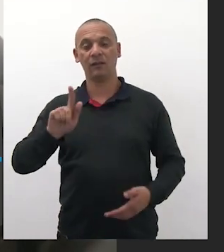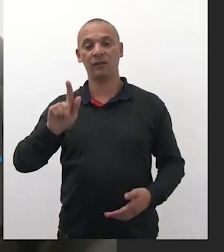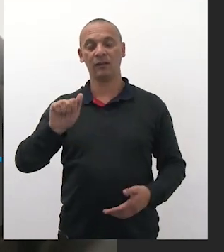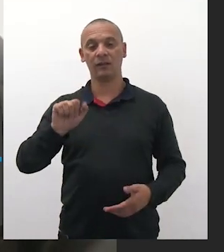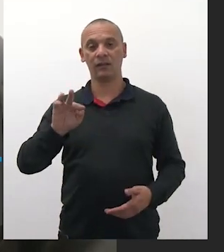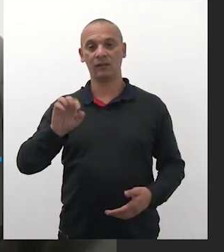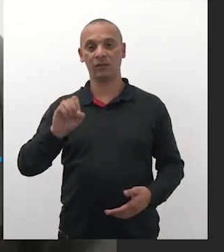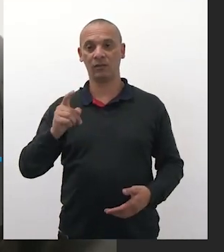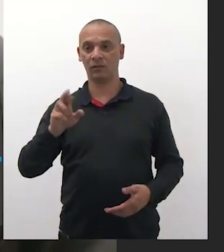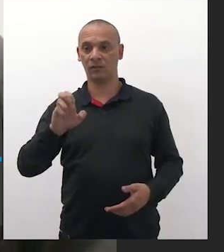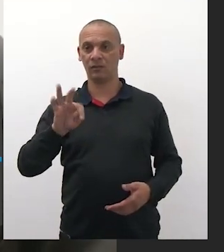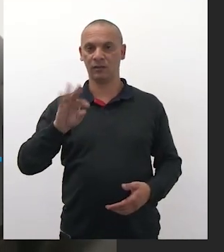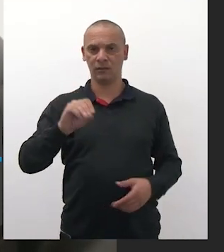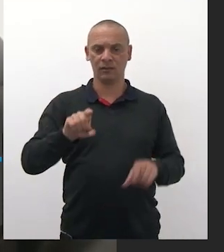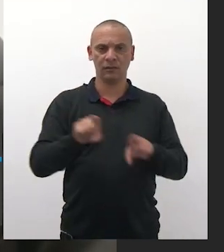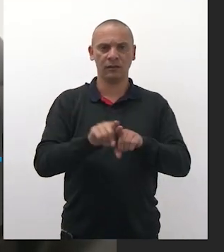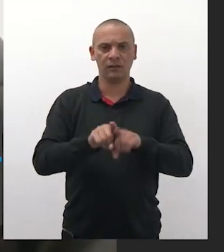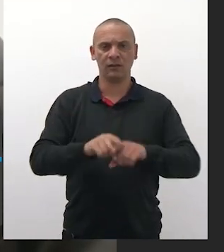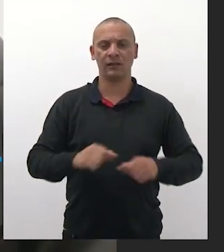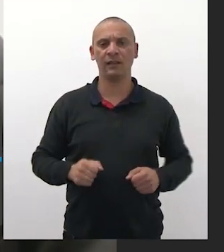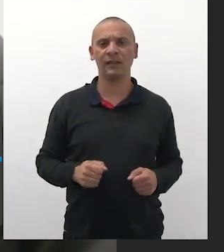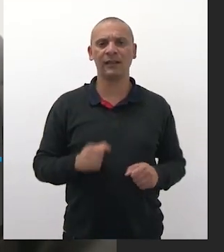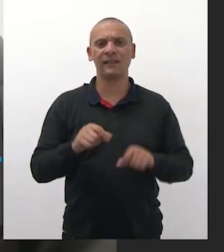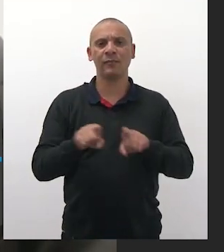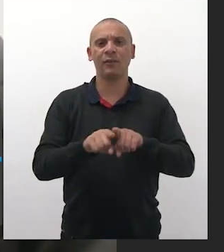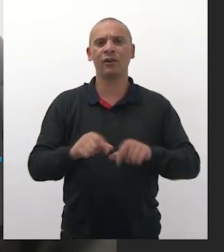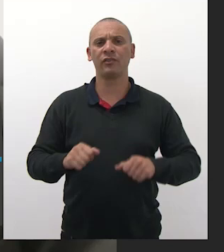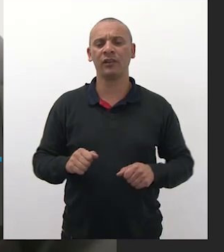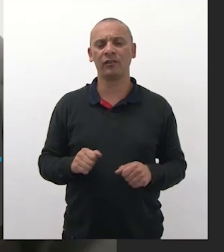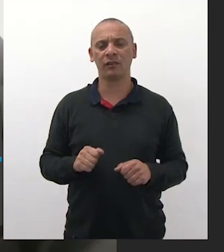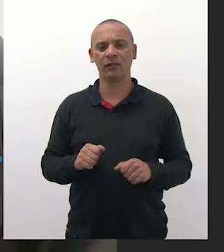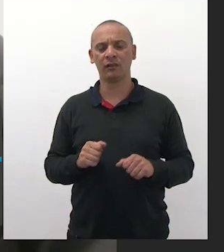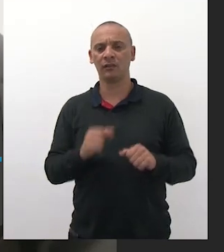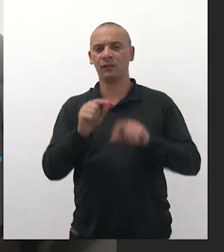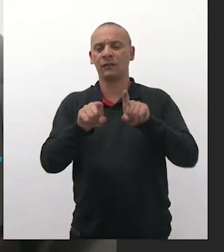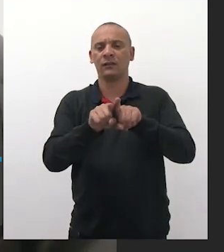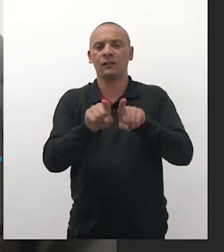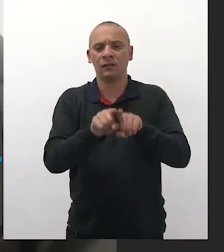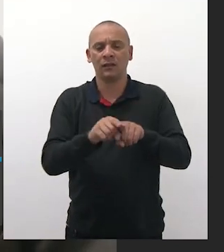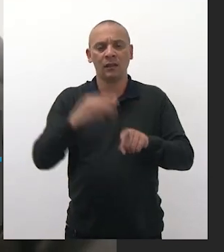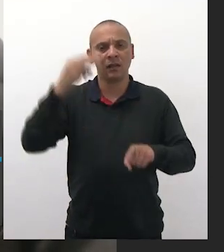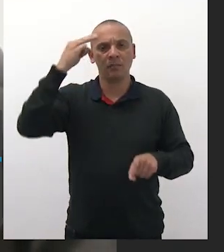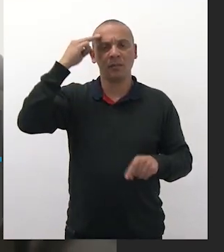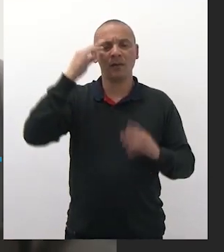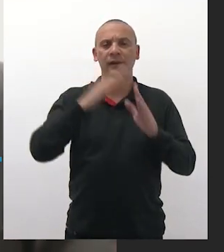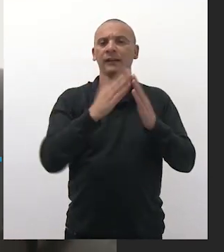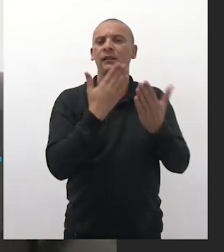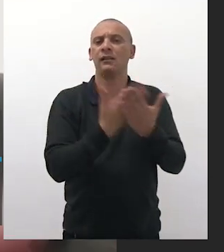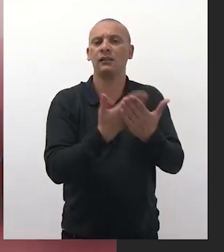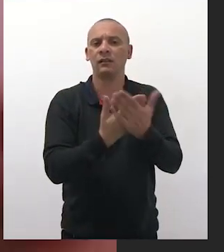terceiro bloco, não é, Diógenes? Você vai apresentar agora um objeto, né, da memória escolar.